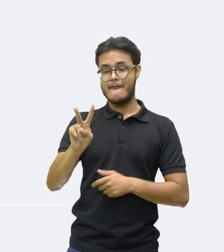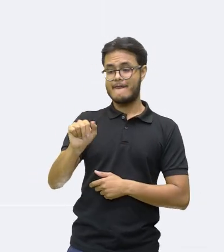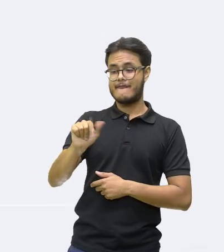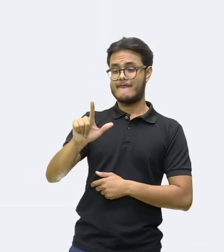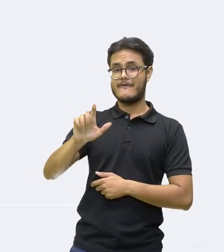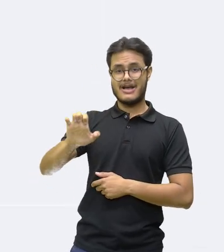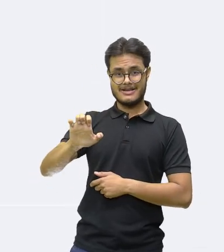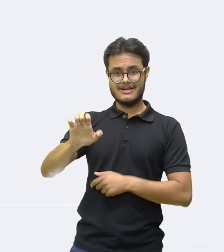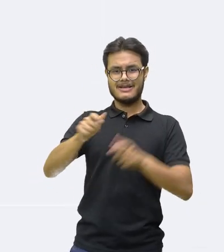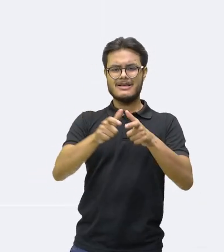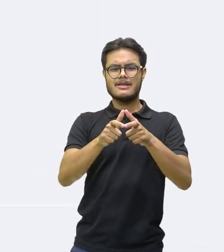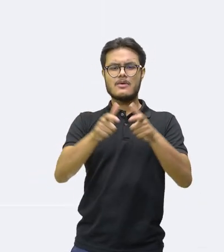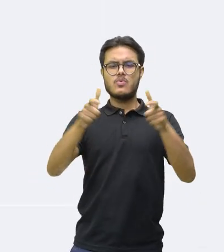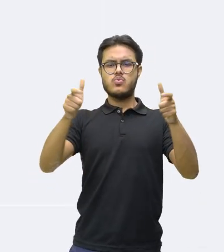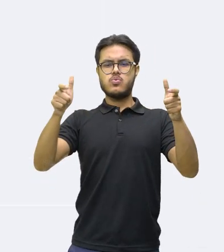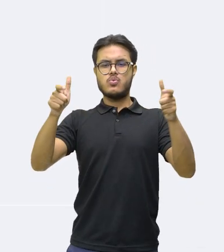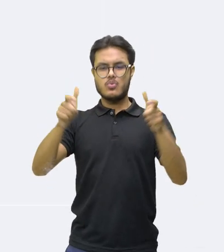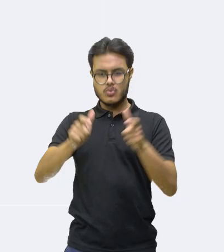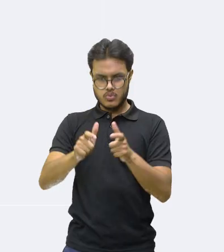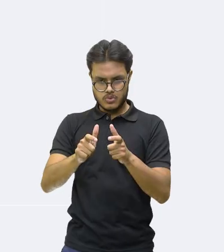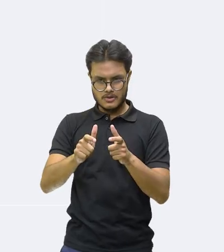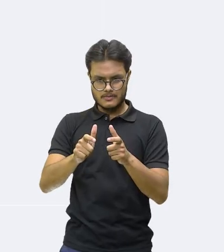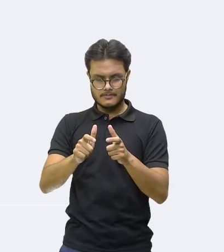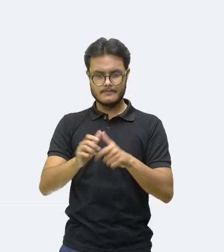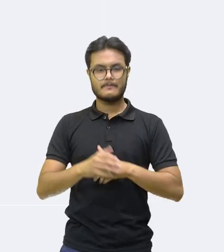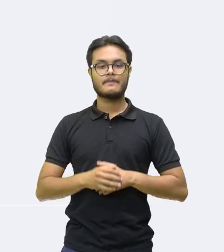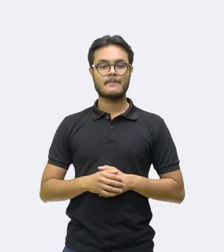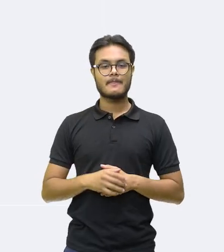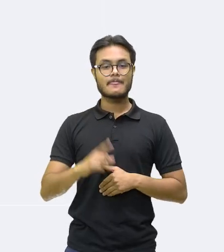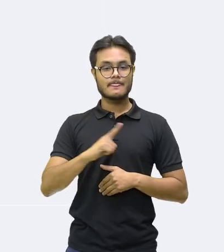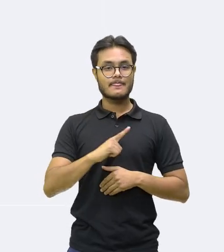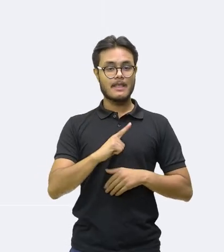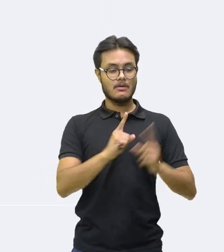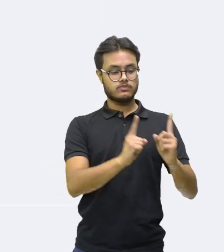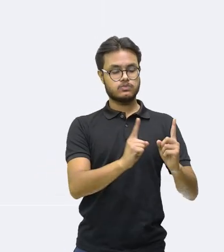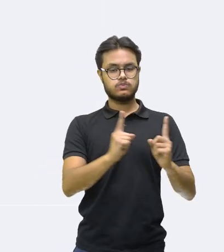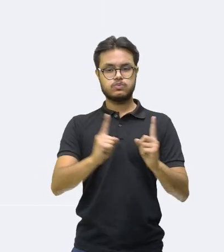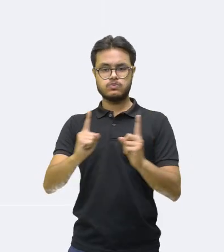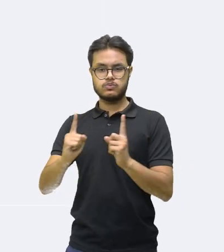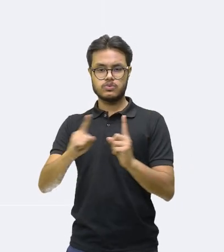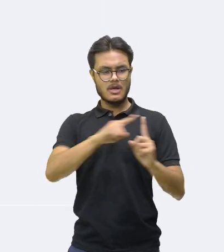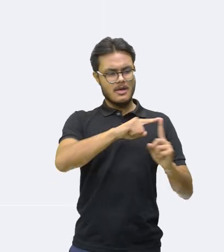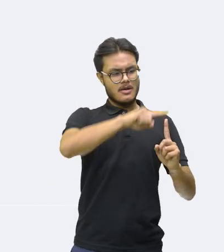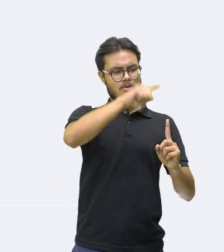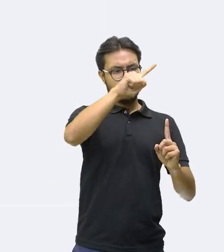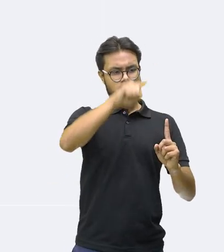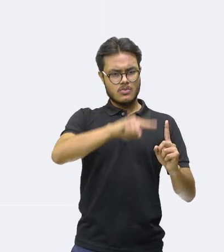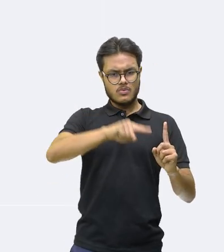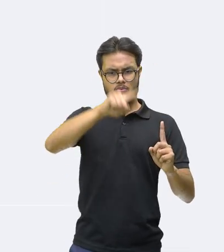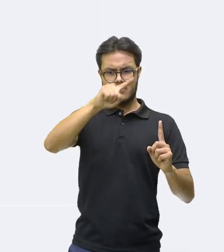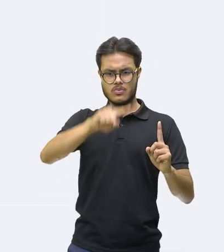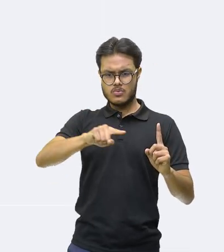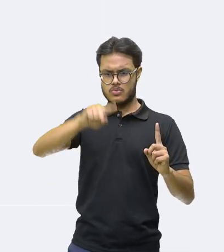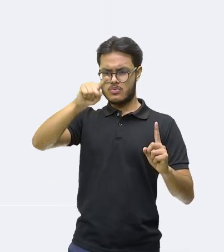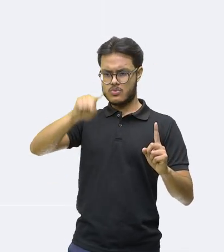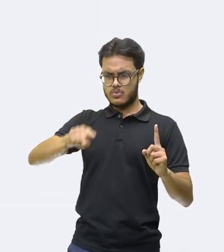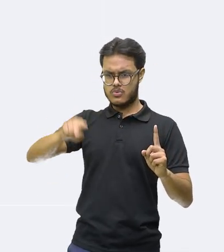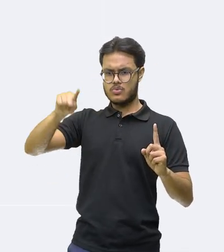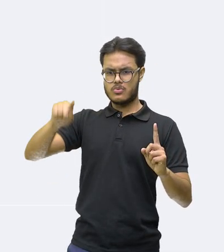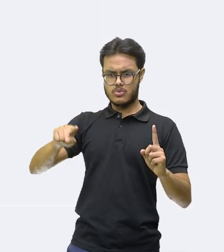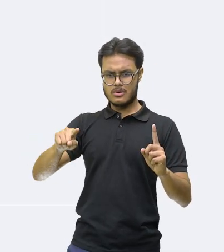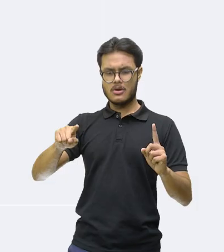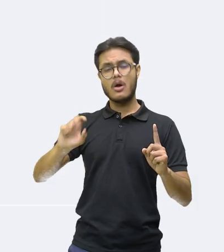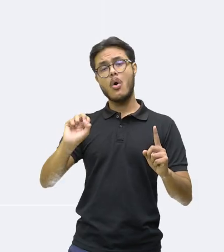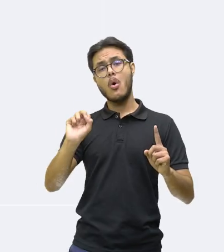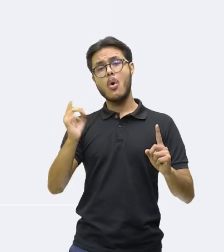associado à rarefação, não esquece. Tem comprimento de onda, é a distância entre duas cristas, lembra o lambda? É a distância entre dois